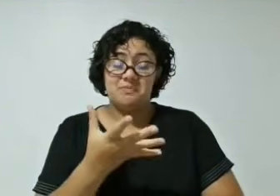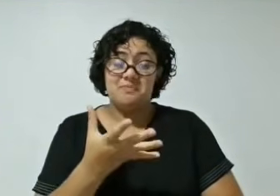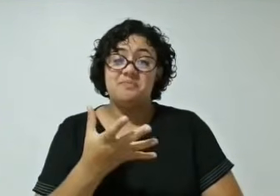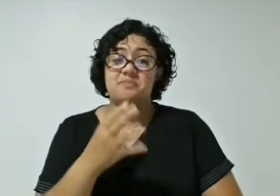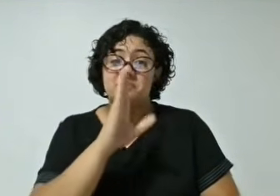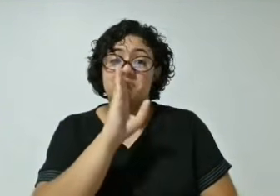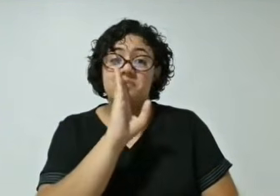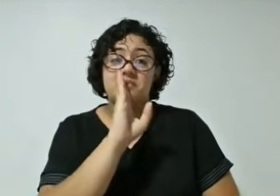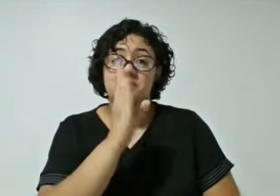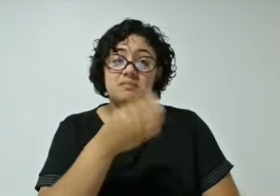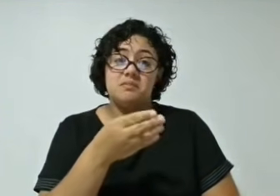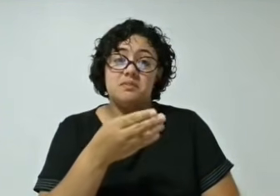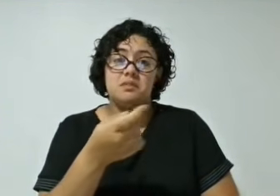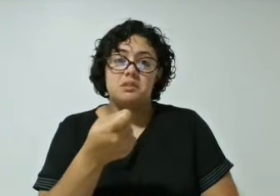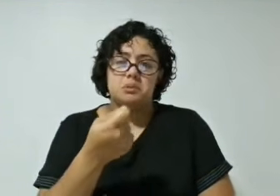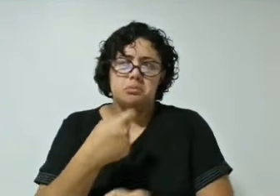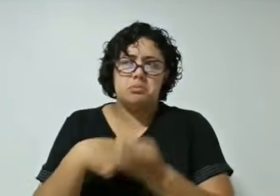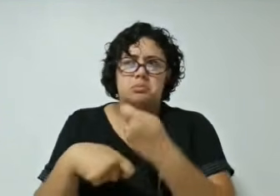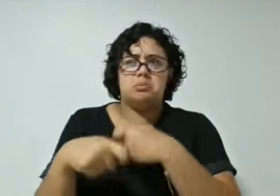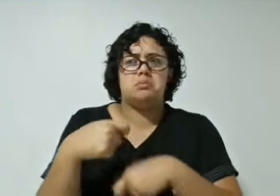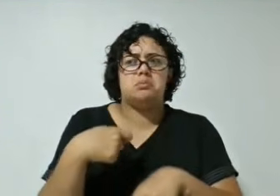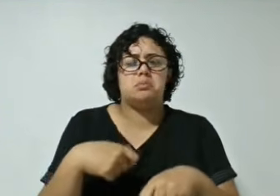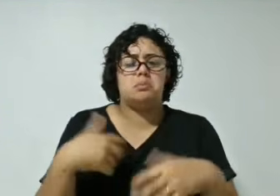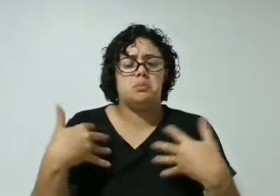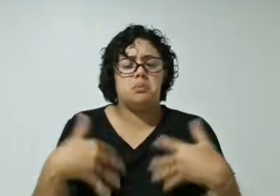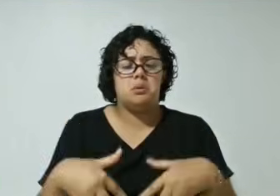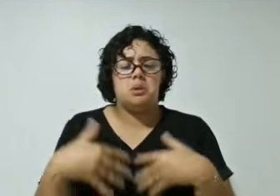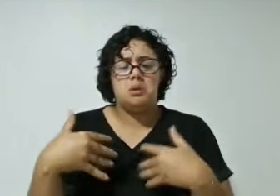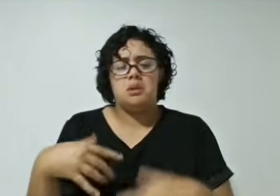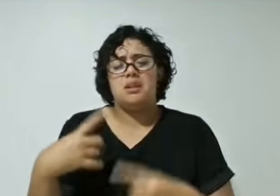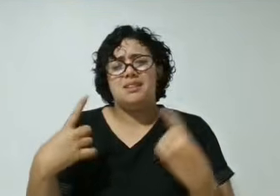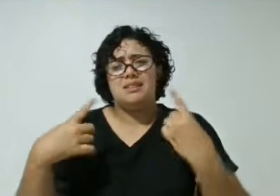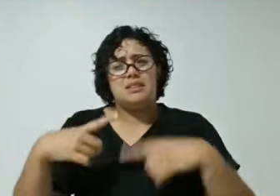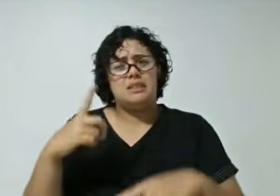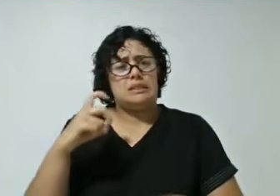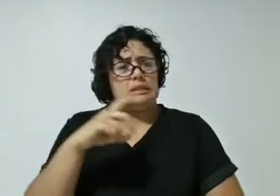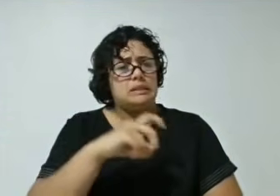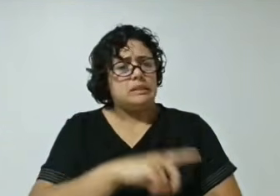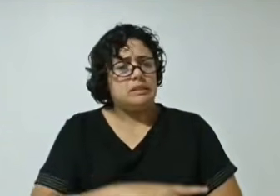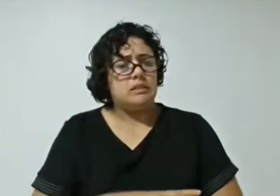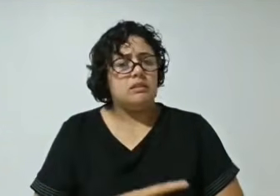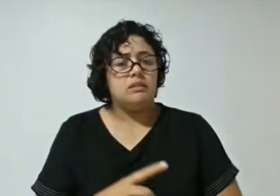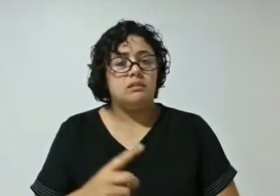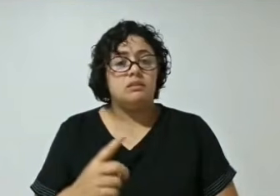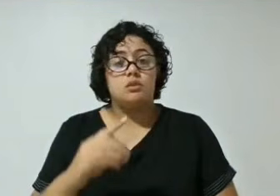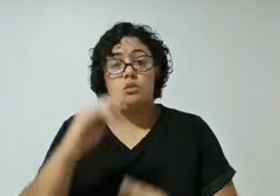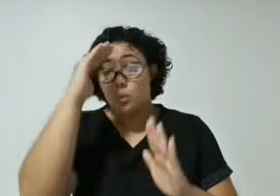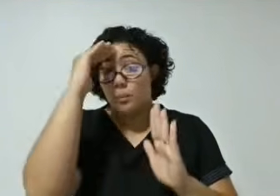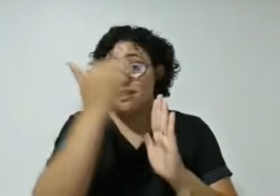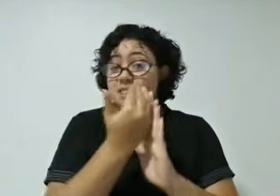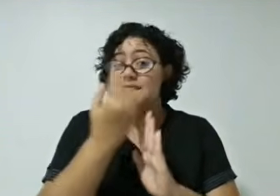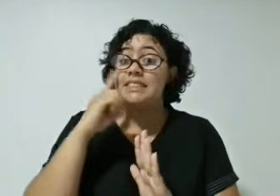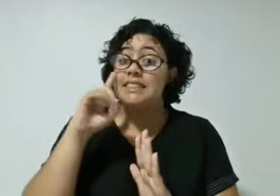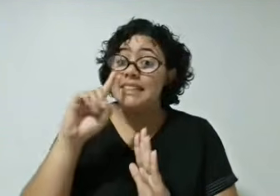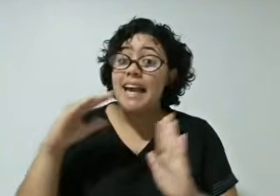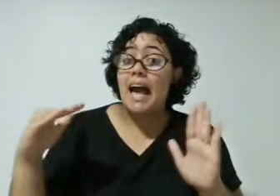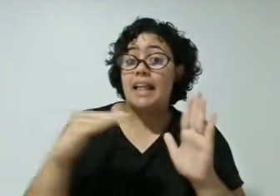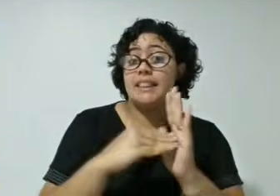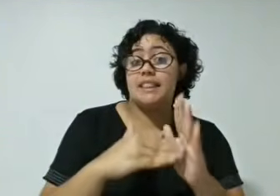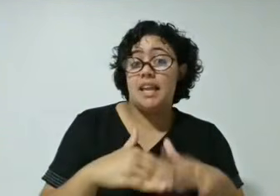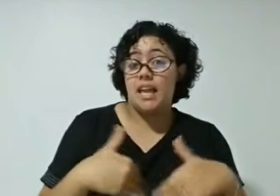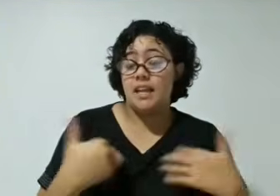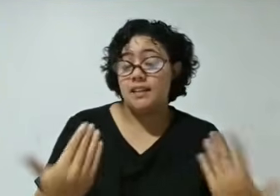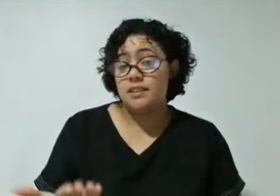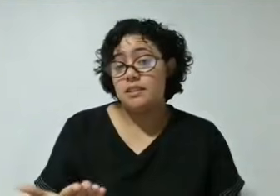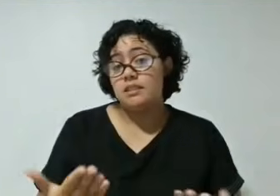desafios da burocracia, né? Que tem muita coisa que precisa de ser feita, que tem prazos e coisas que, quando a gente está